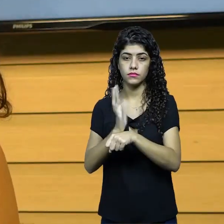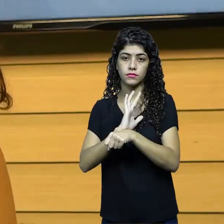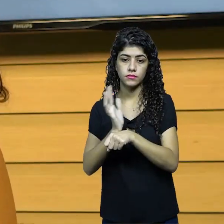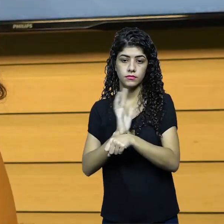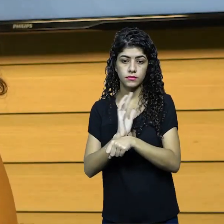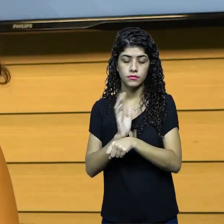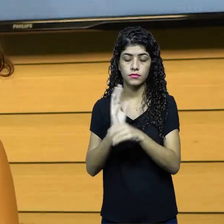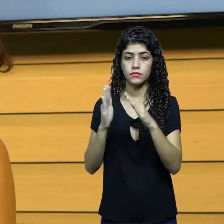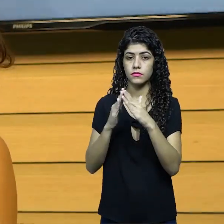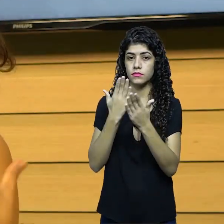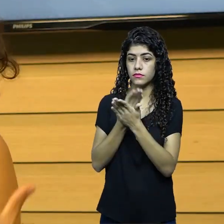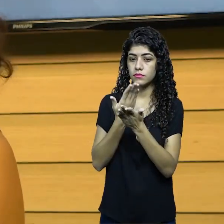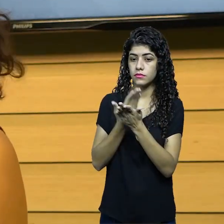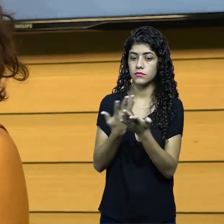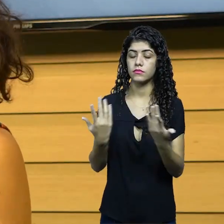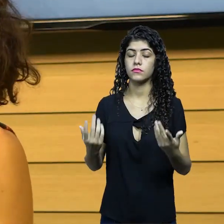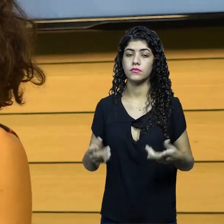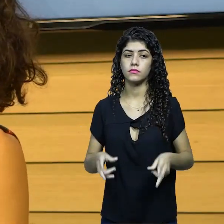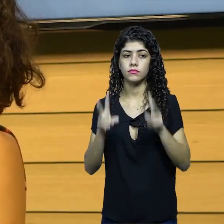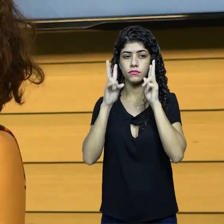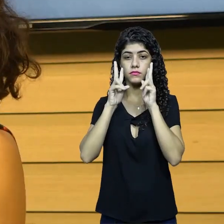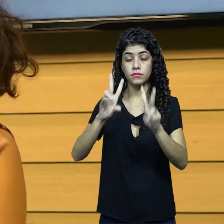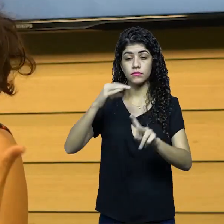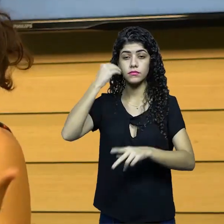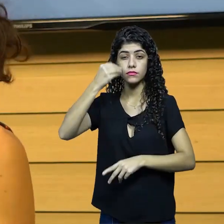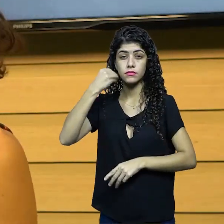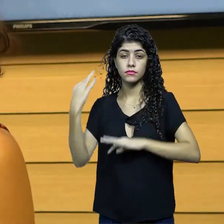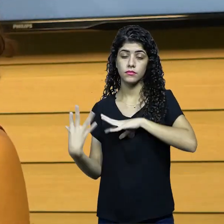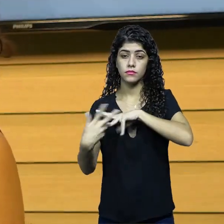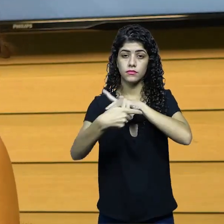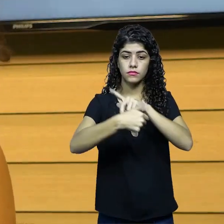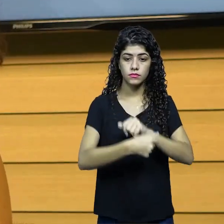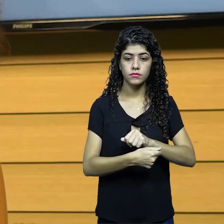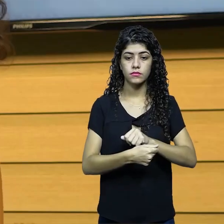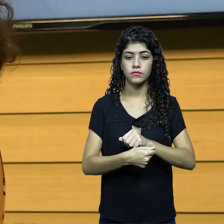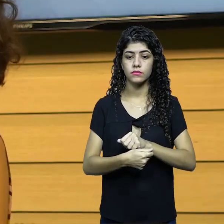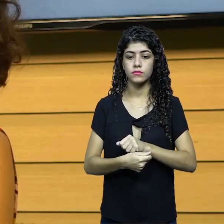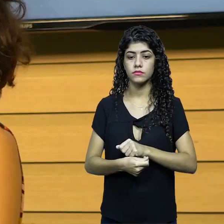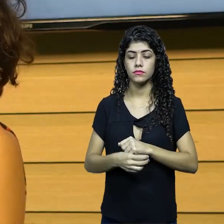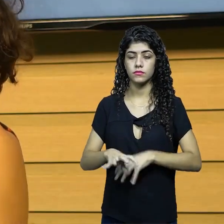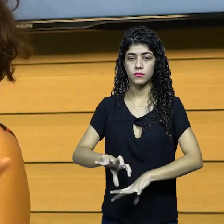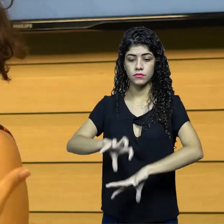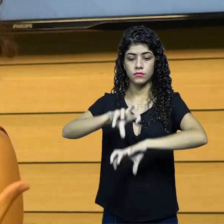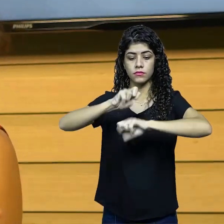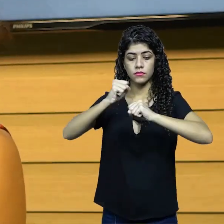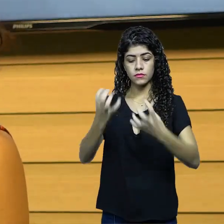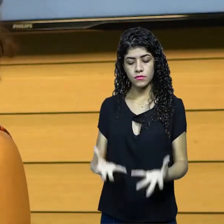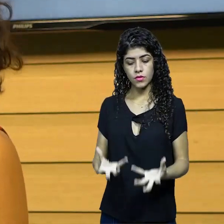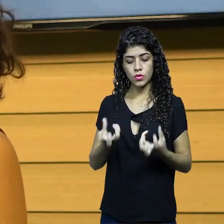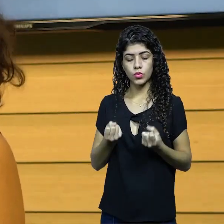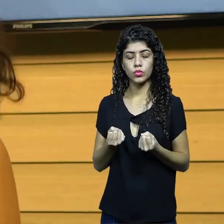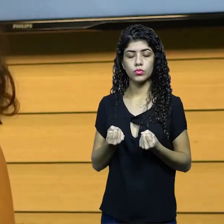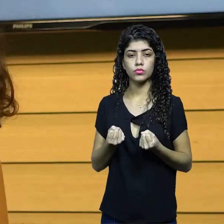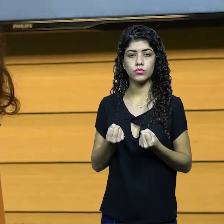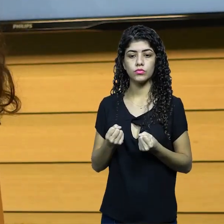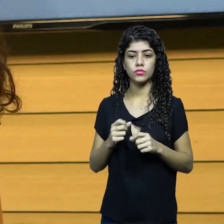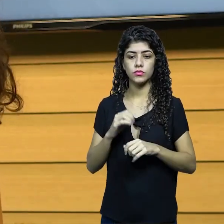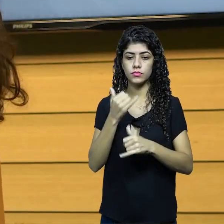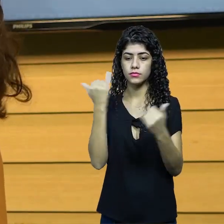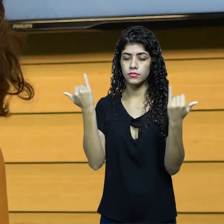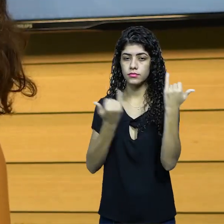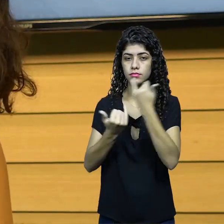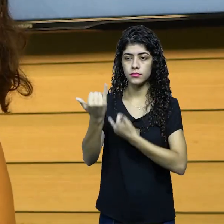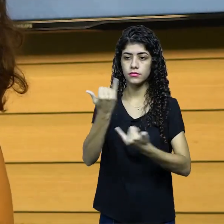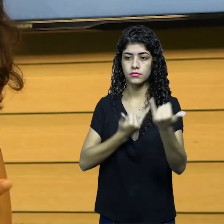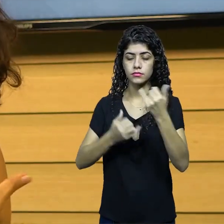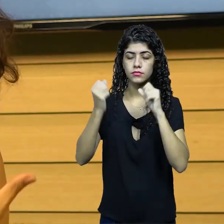e de escolas de cinema. Esteja atento ao mundo, experiencie o mundo. absorva a quantidade